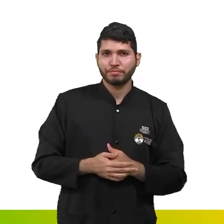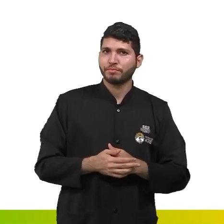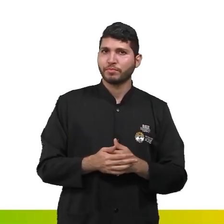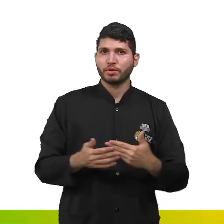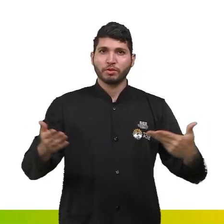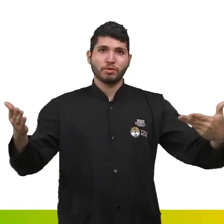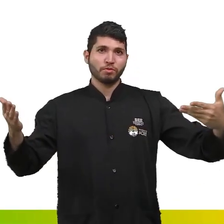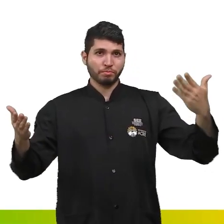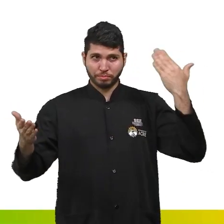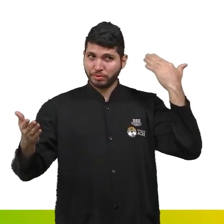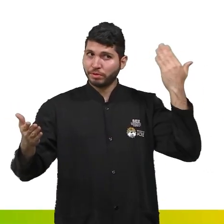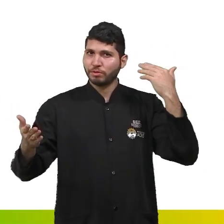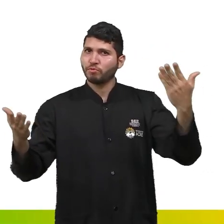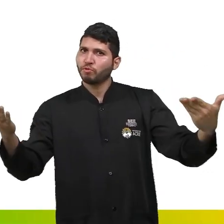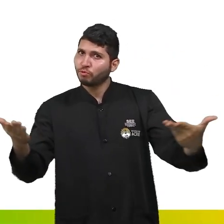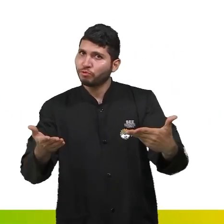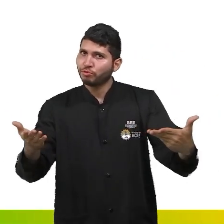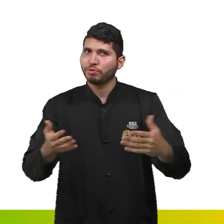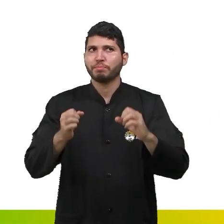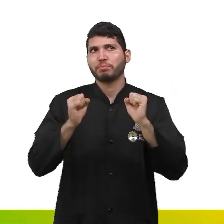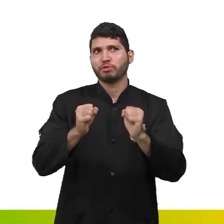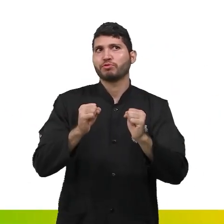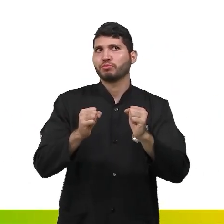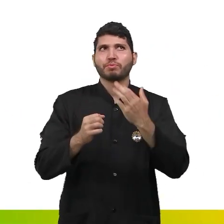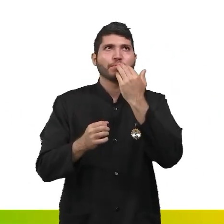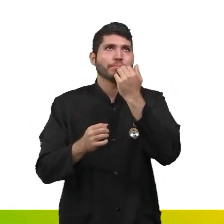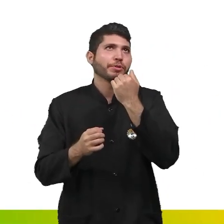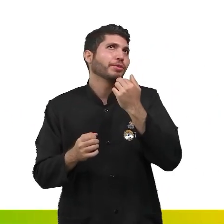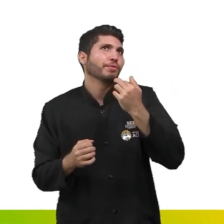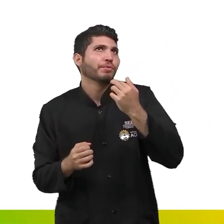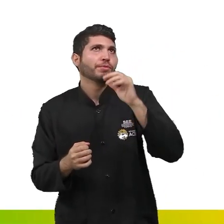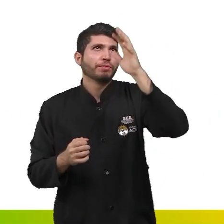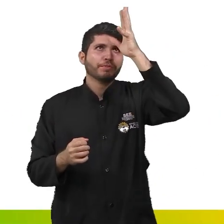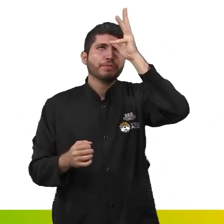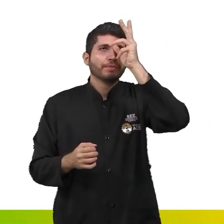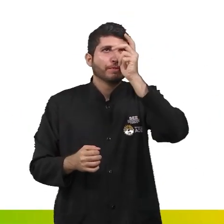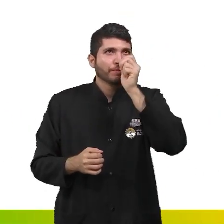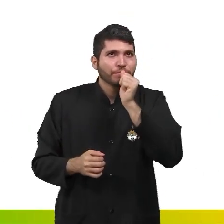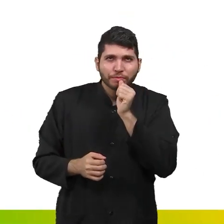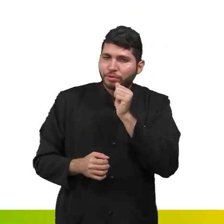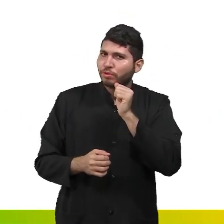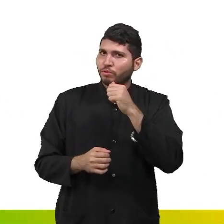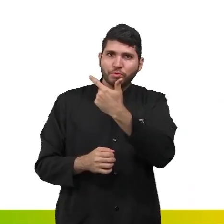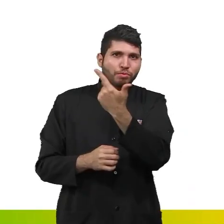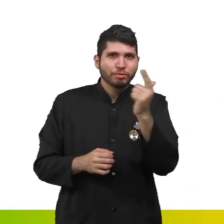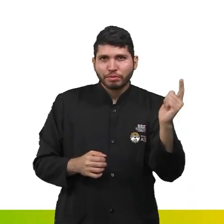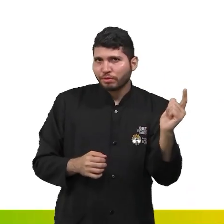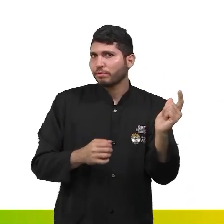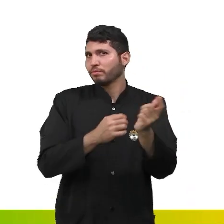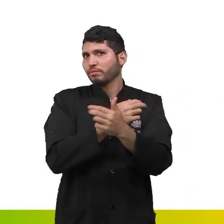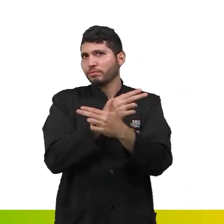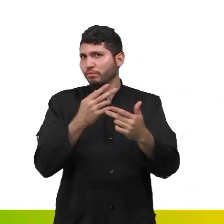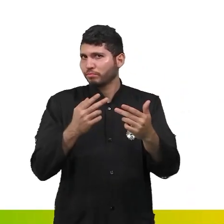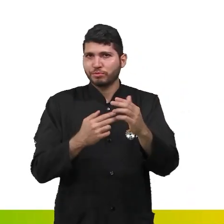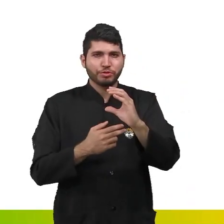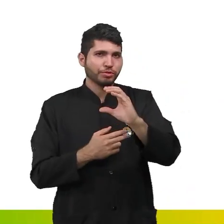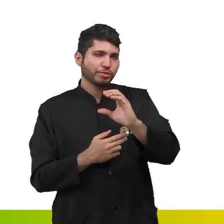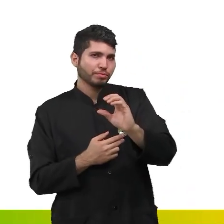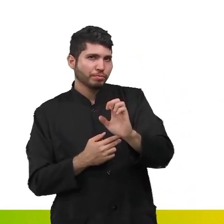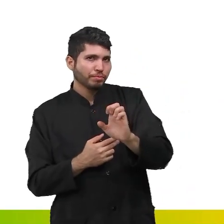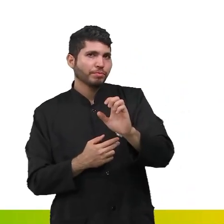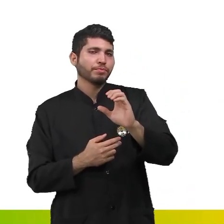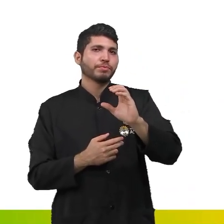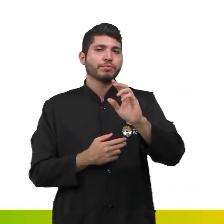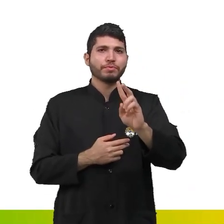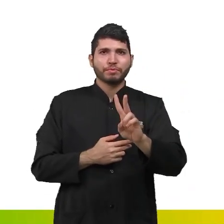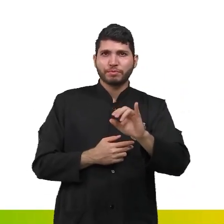Posso comer um frango, posso comer, né, um pollo à la brasa, pode comer um ceviche. Agora, quando eu